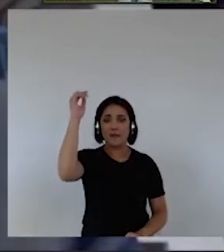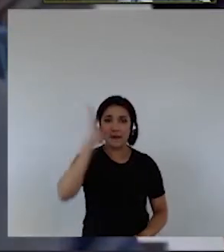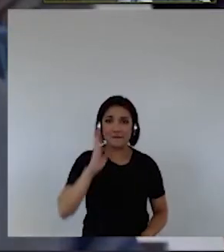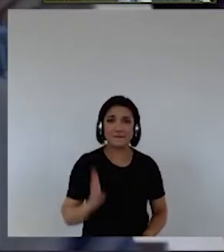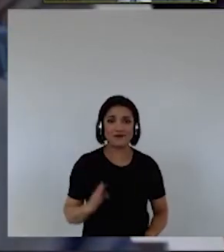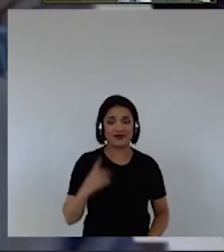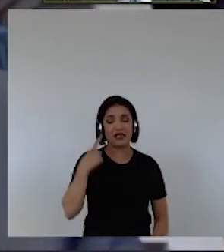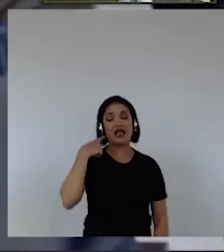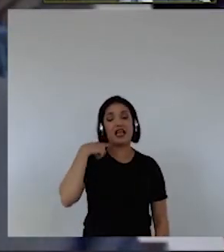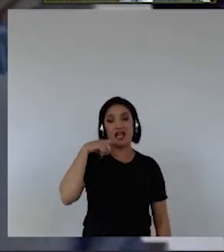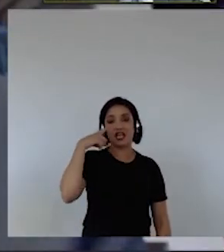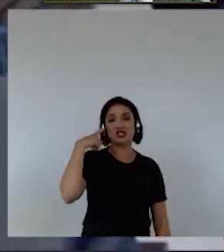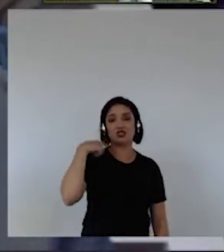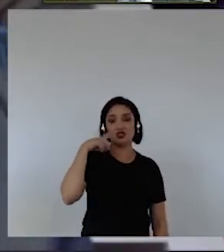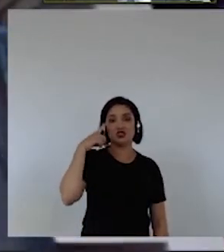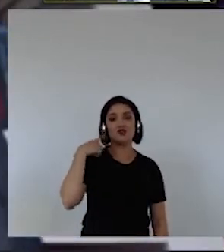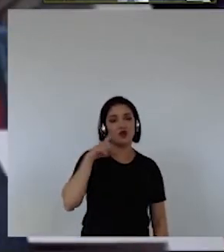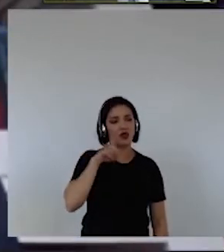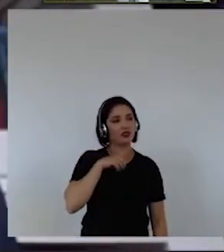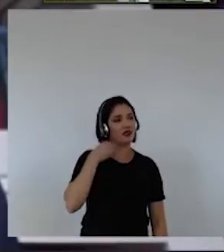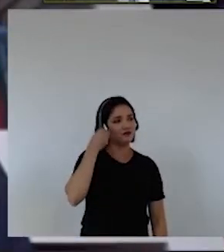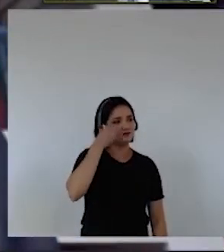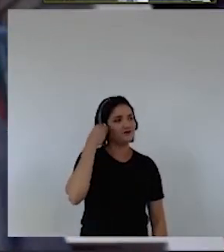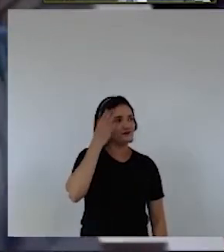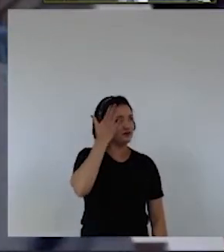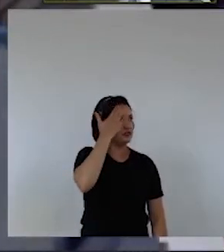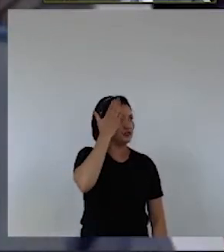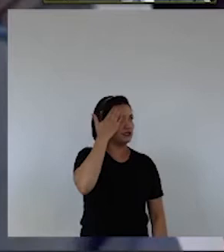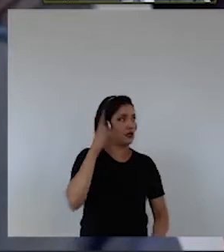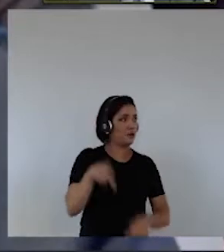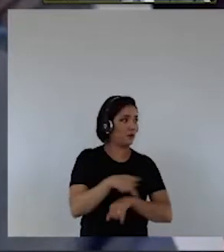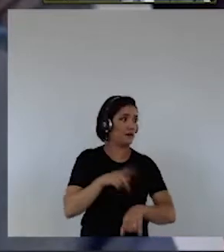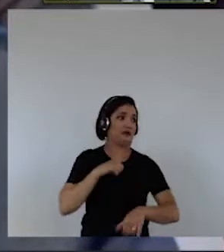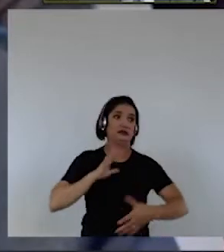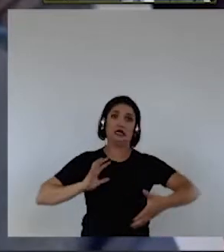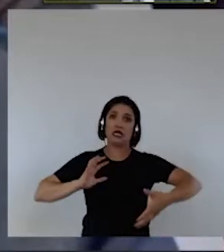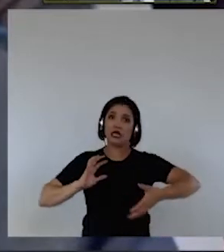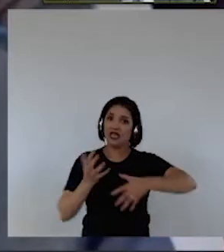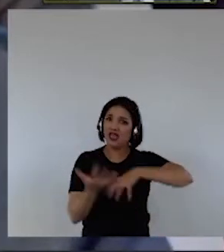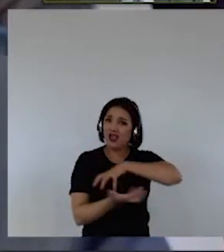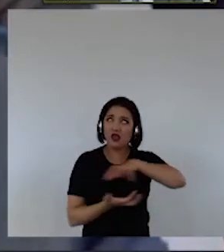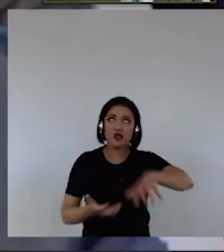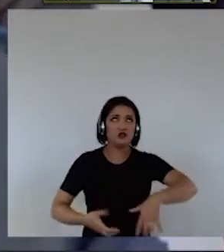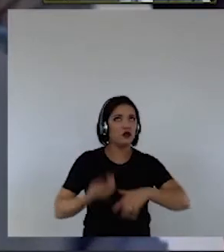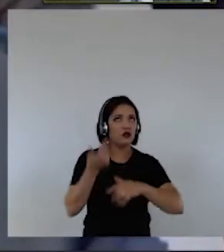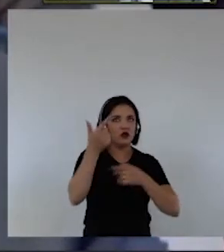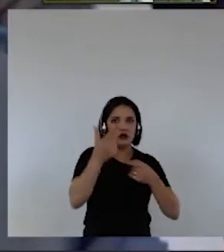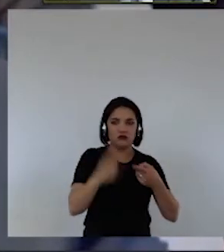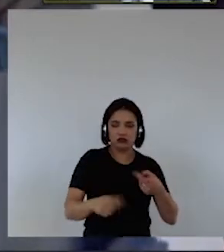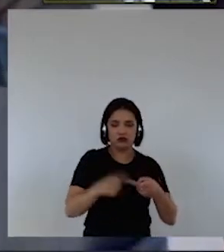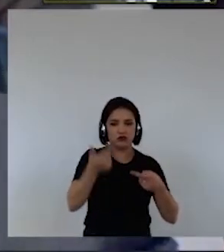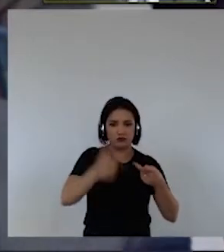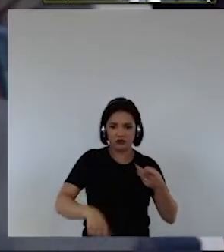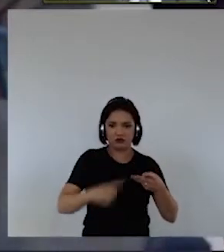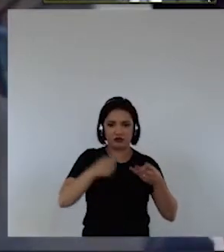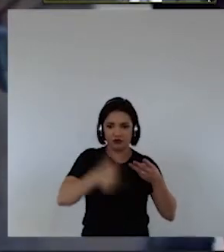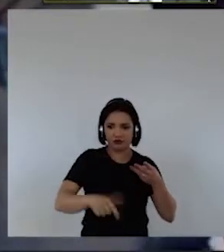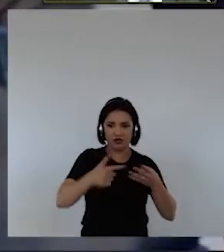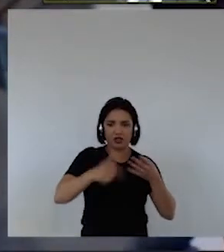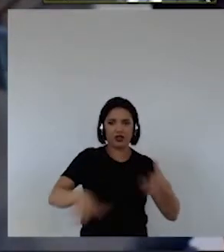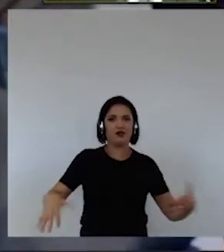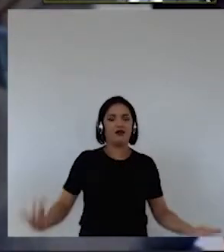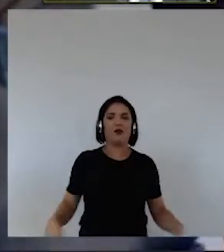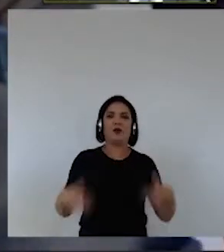nós advogados, principalmente, estamos na linha de frente de um país que tem muitas crises. Então, a crise no Brasil não é